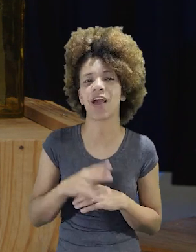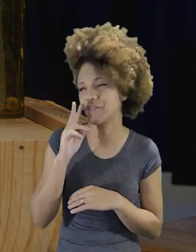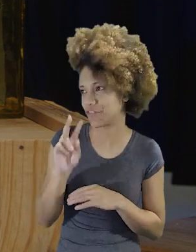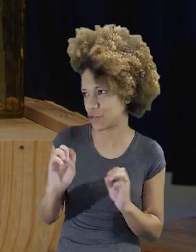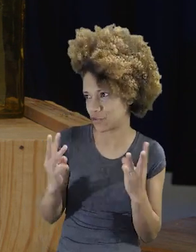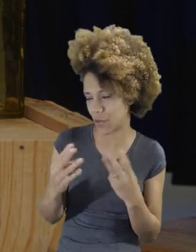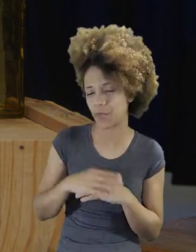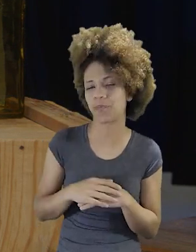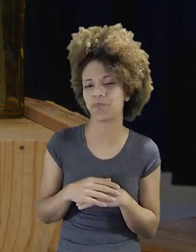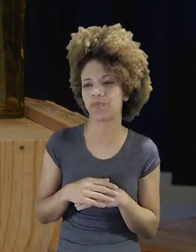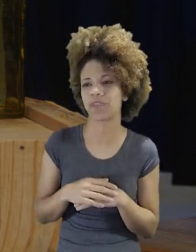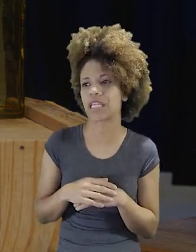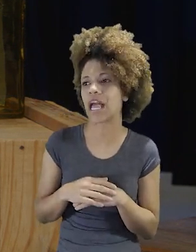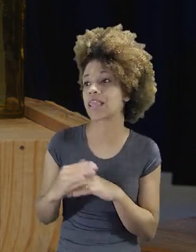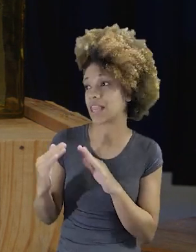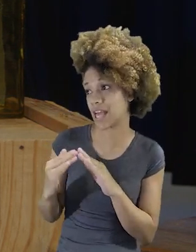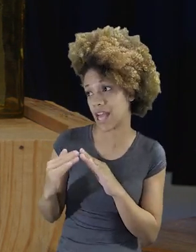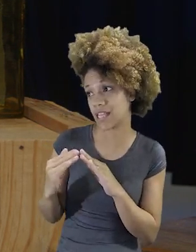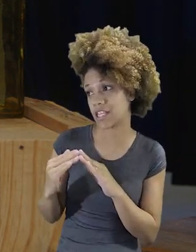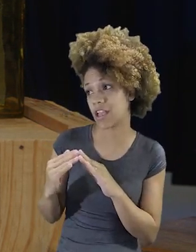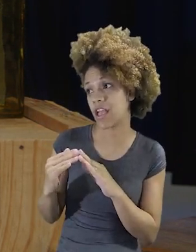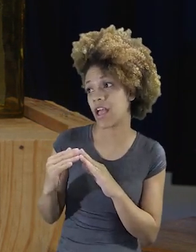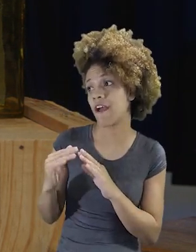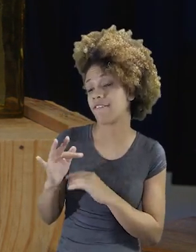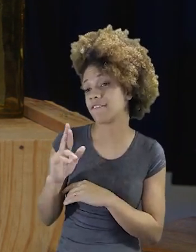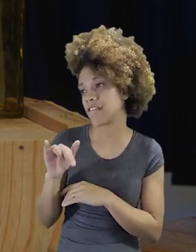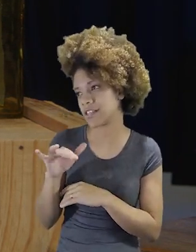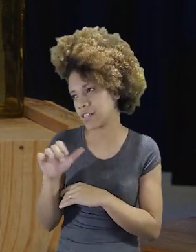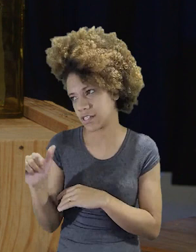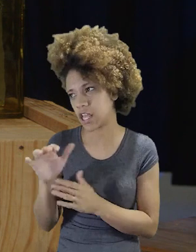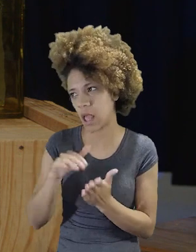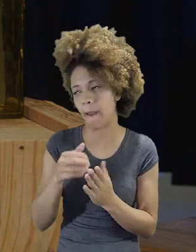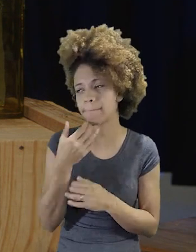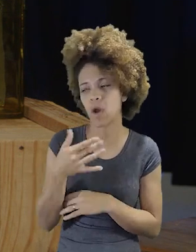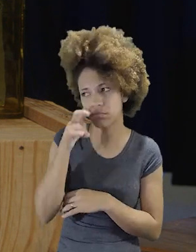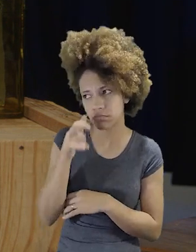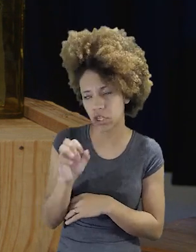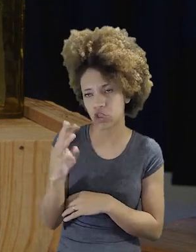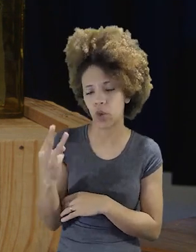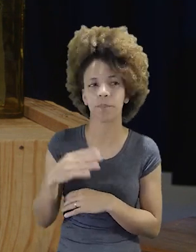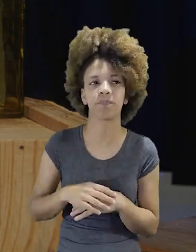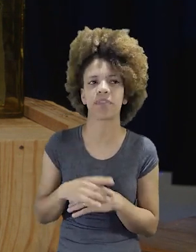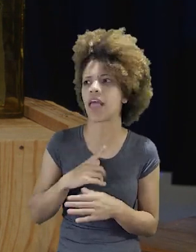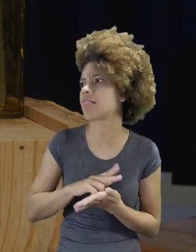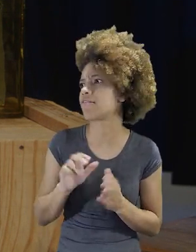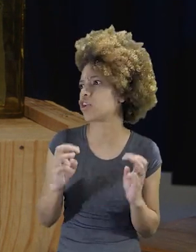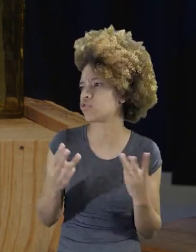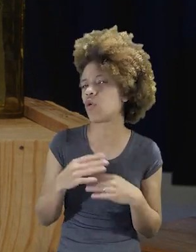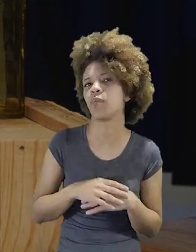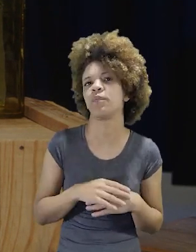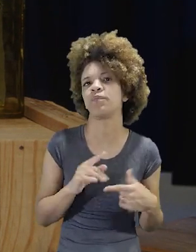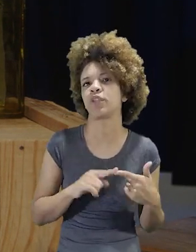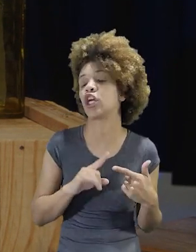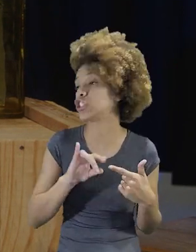meu eu fui ver um show dele cara na casa casa de Francisco né cara no centro né cara é lugar bem bom de assistir show e ele tem